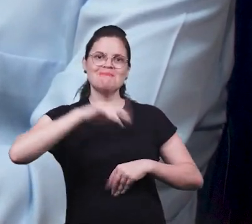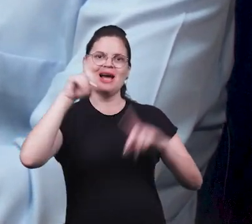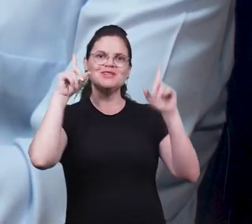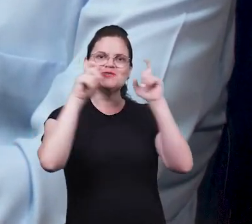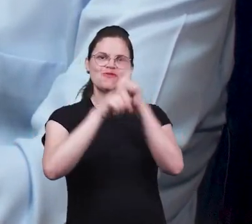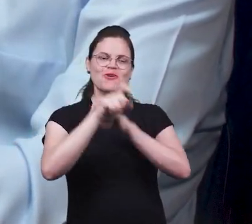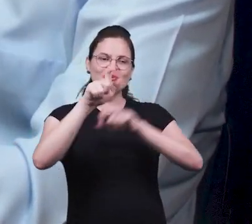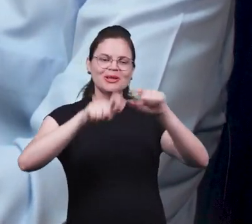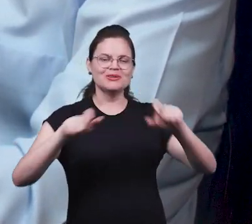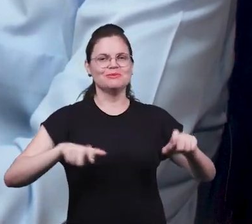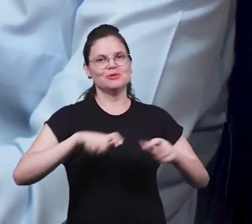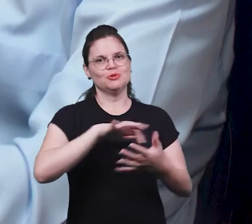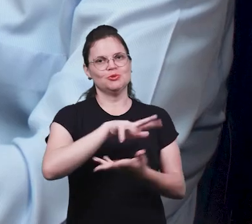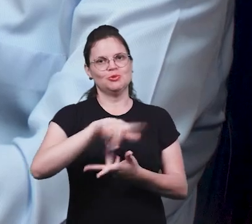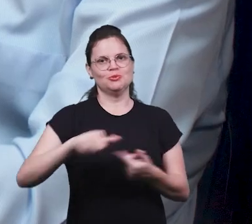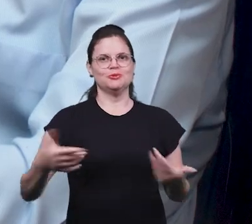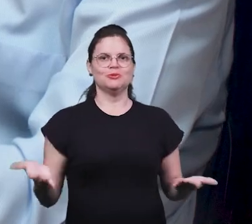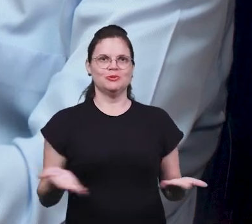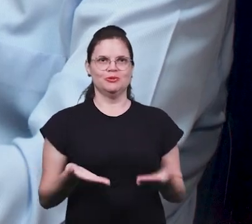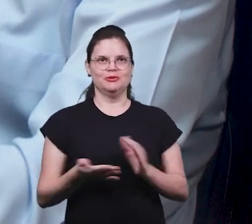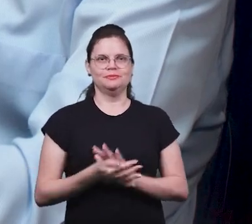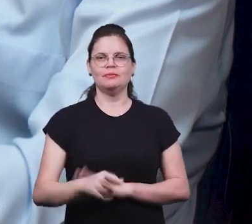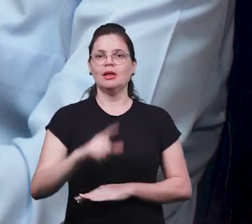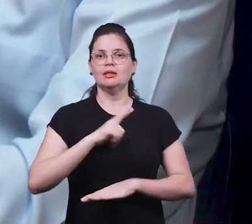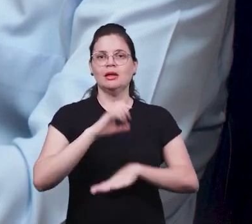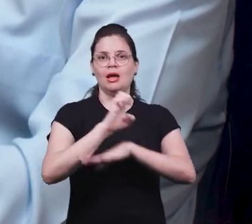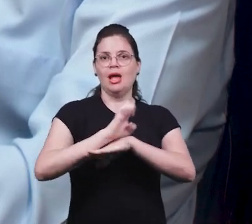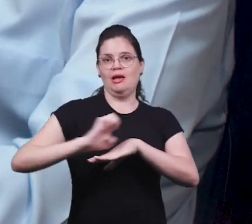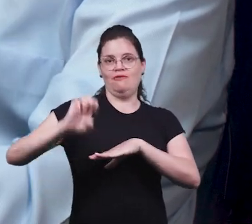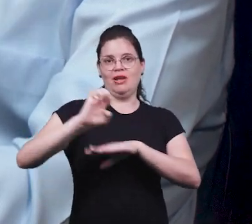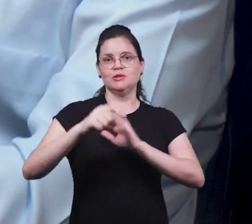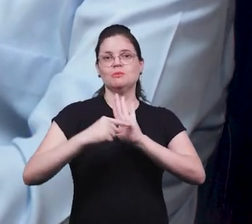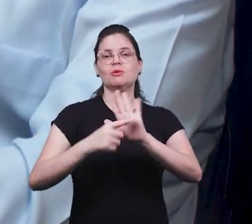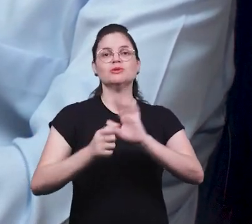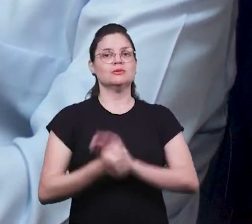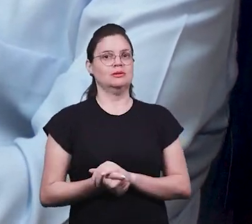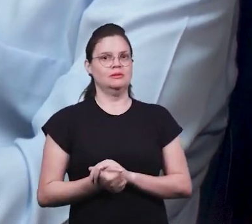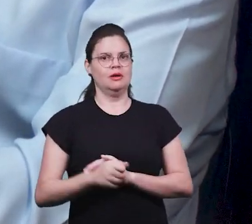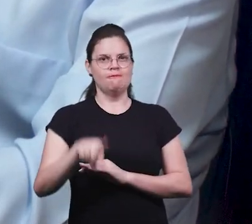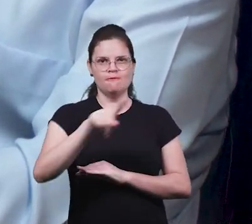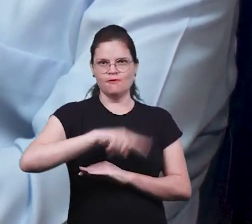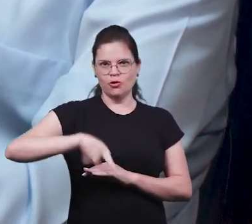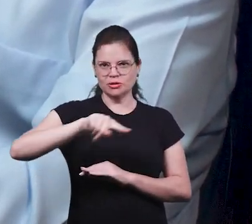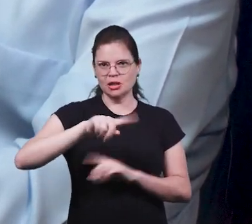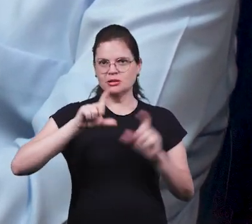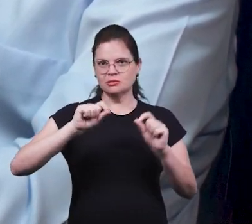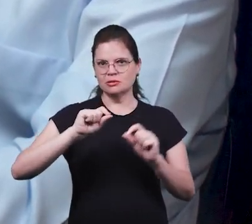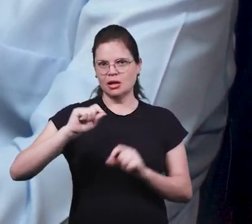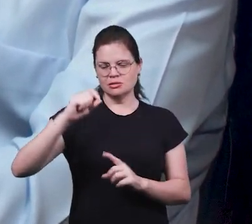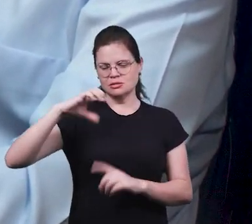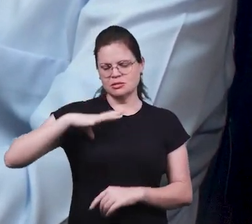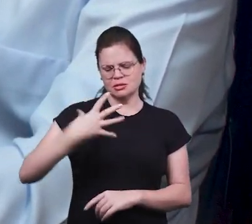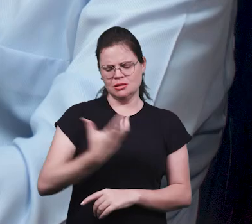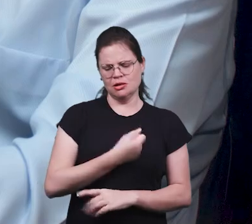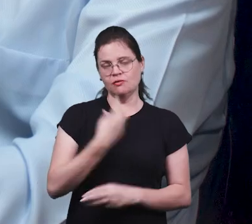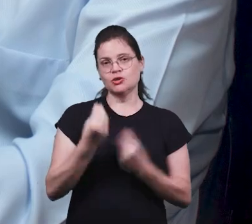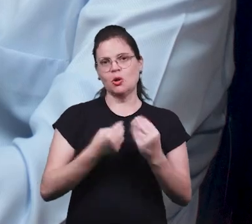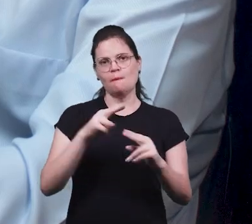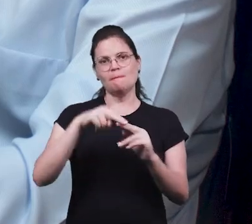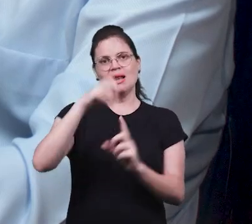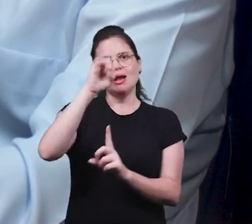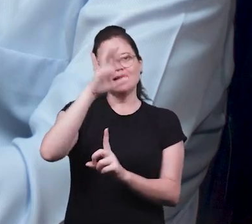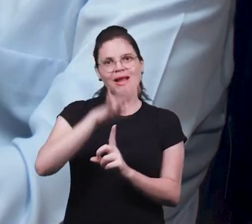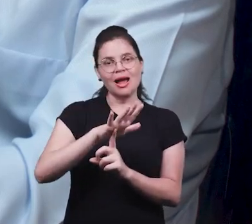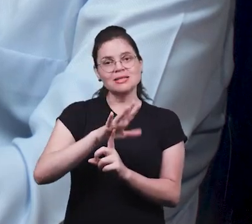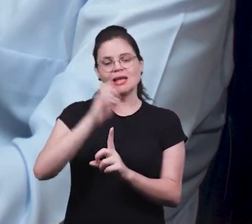verdade. Efésios 2:8. Pela graça sois salvos, mediante a fé. Isso não vem de vós, isso é dom de Deus. Salvação é de